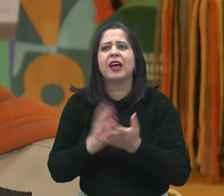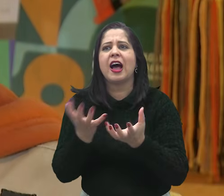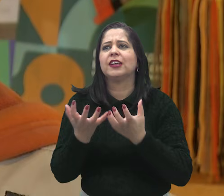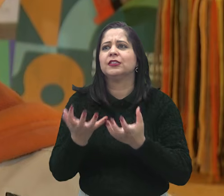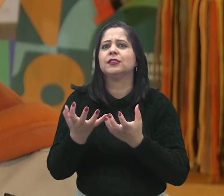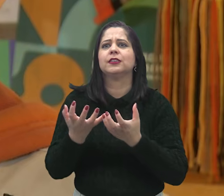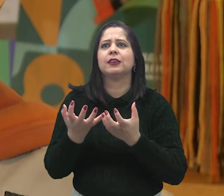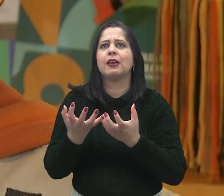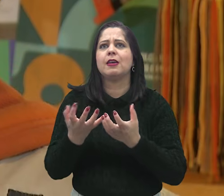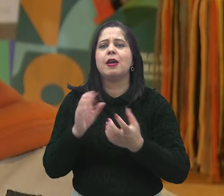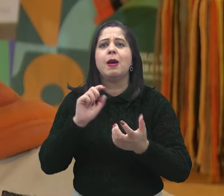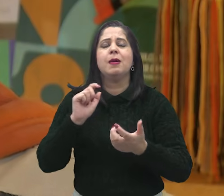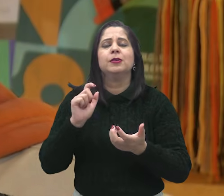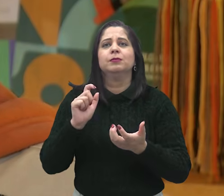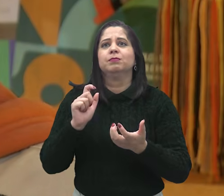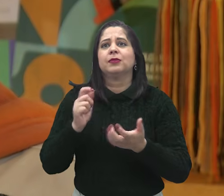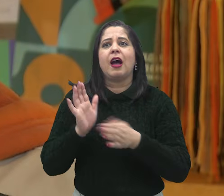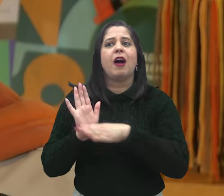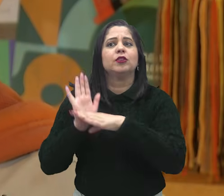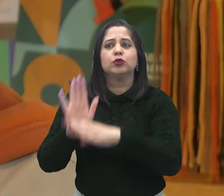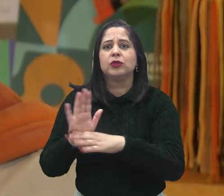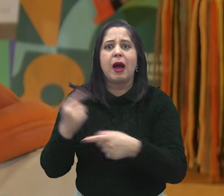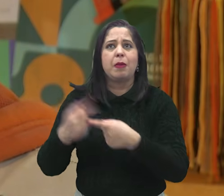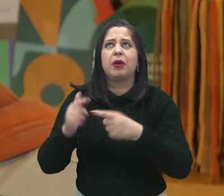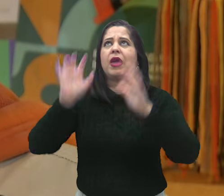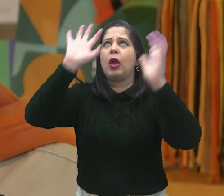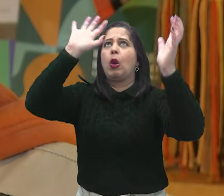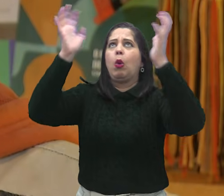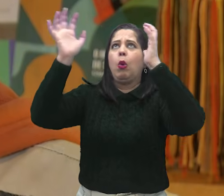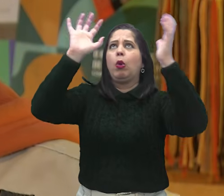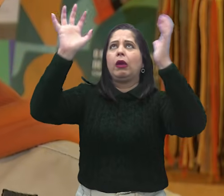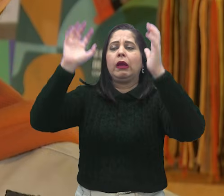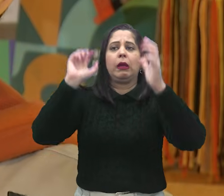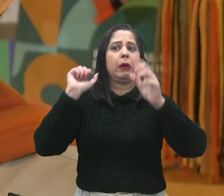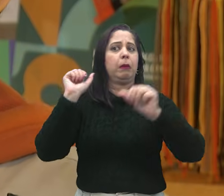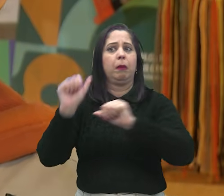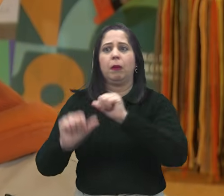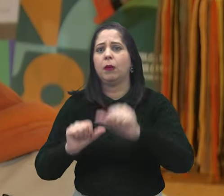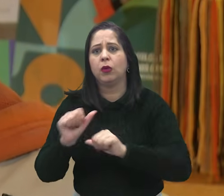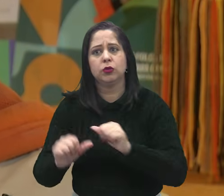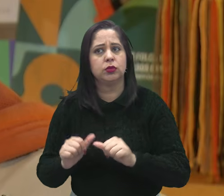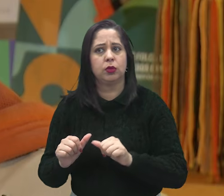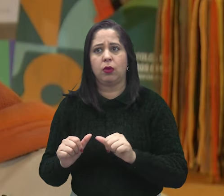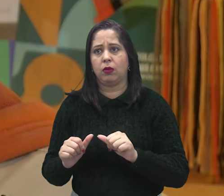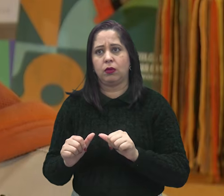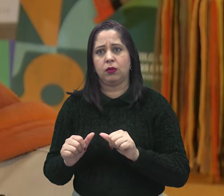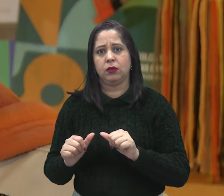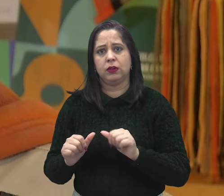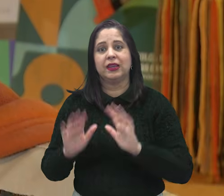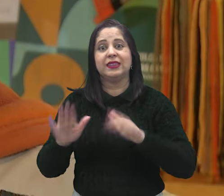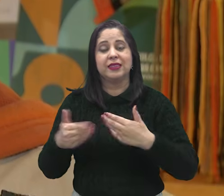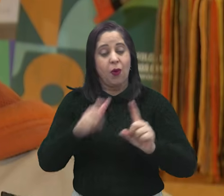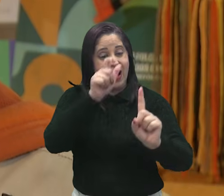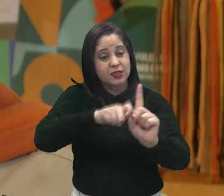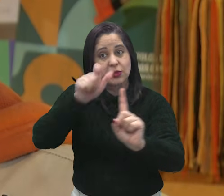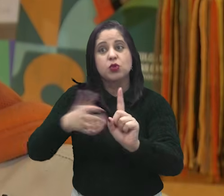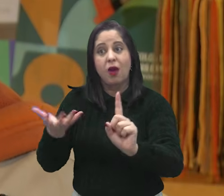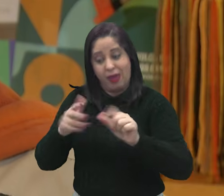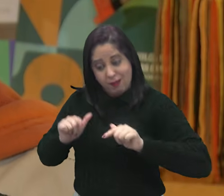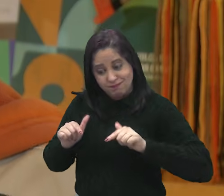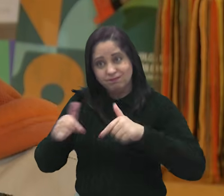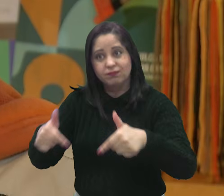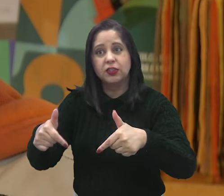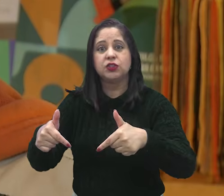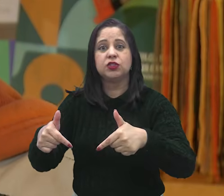climáticas, frente à expansão da urbanização. Então as pessoas querem agir, mas essa ação